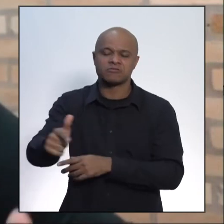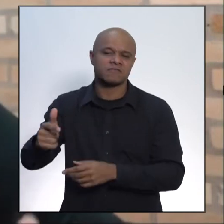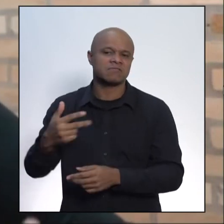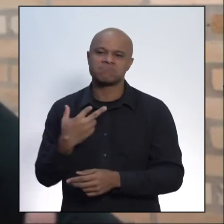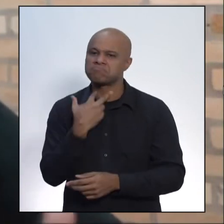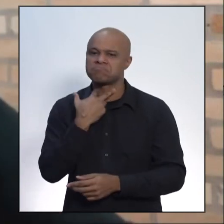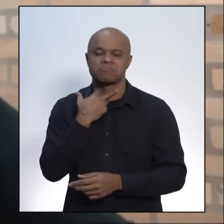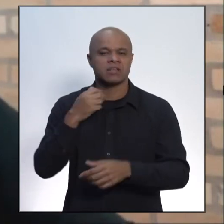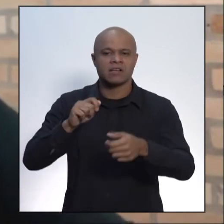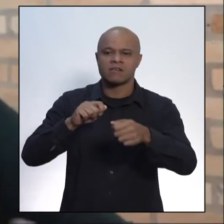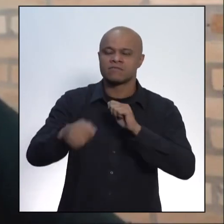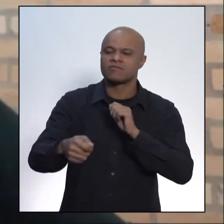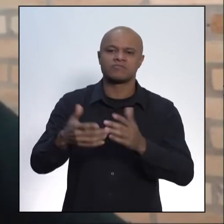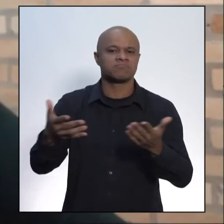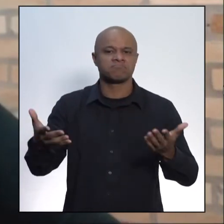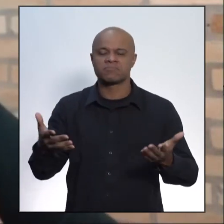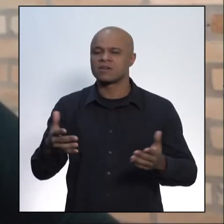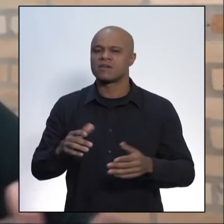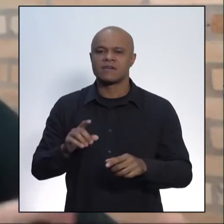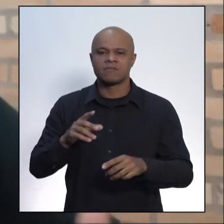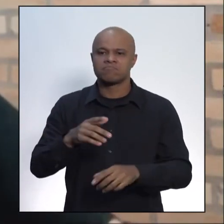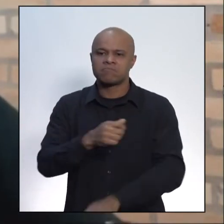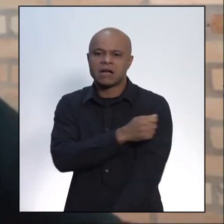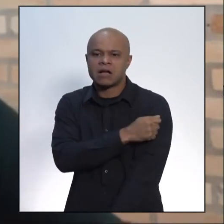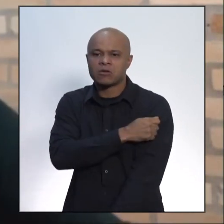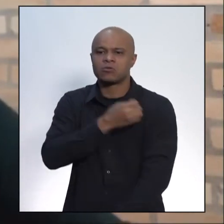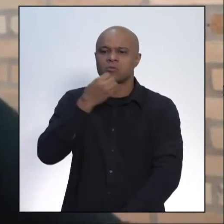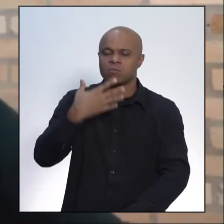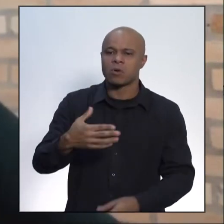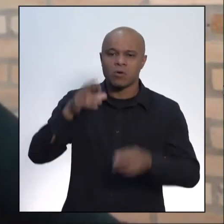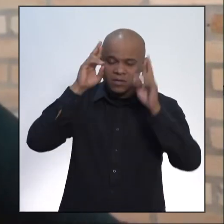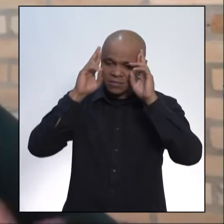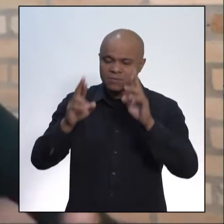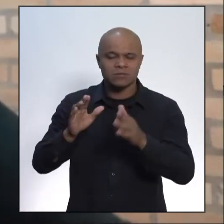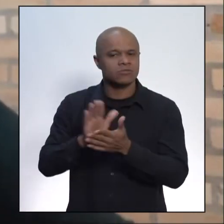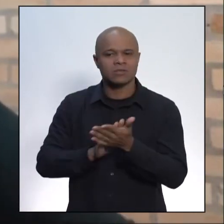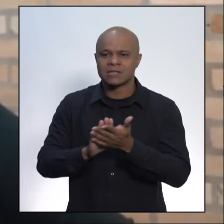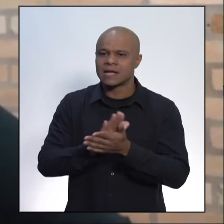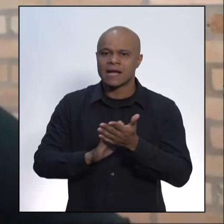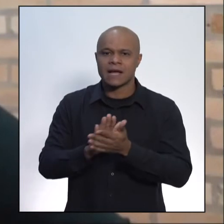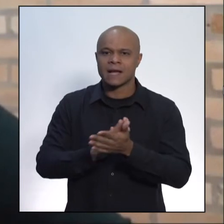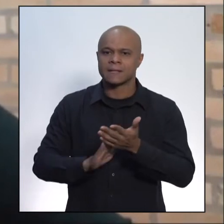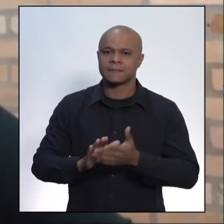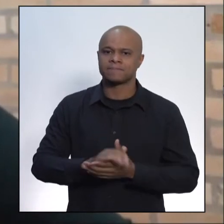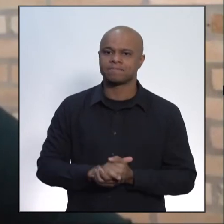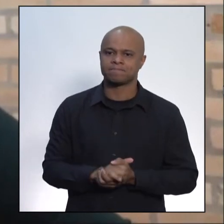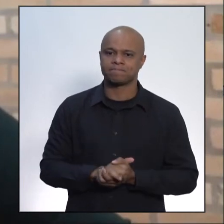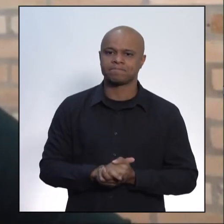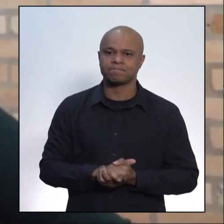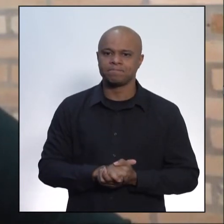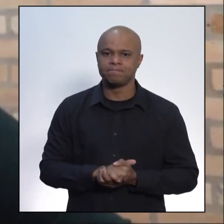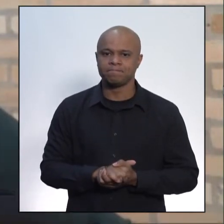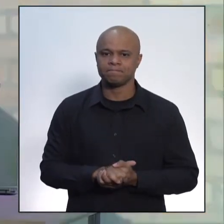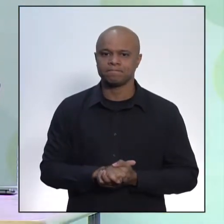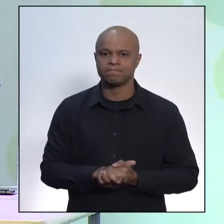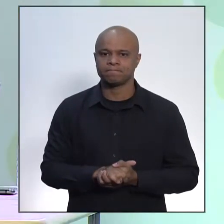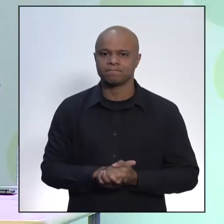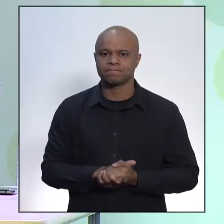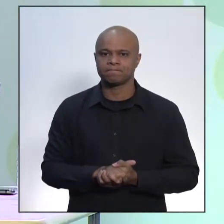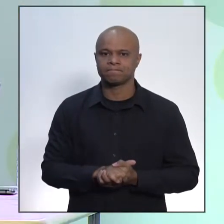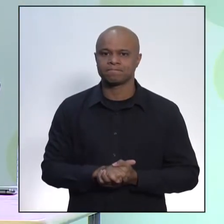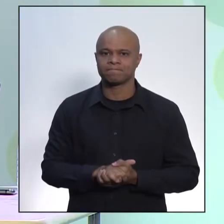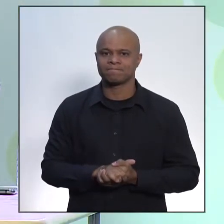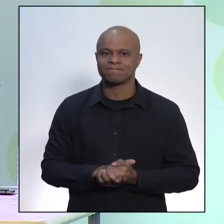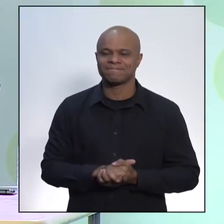consigo formar para a justiça, eu não consigo formar para o respeito, eu não consigo formar para a generosidade. Muito